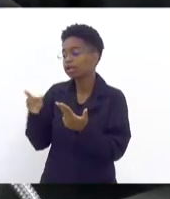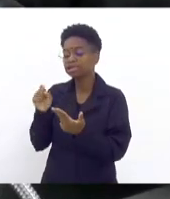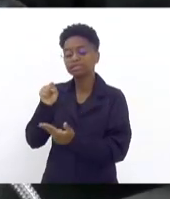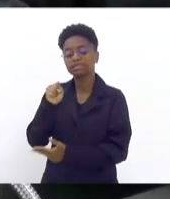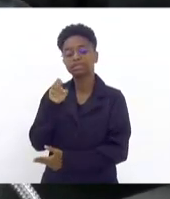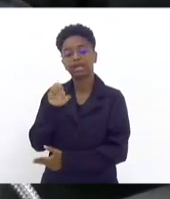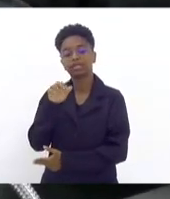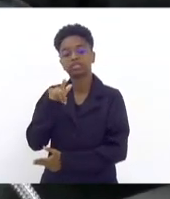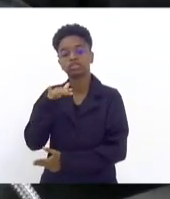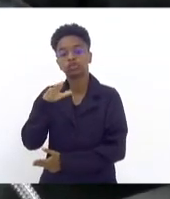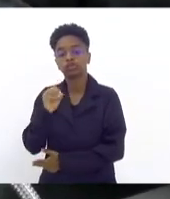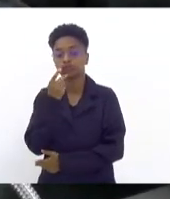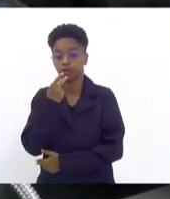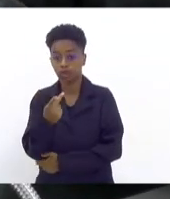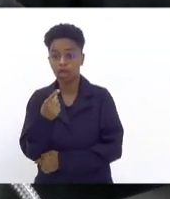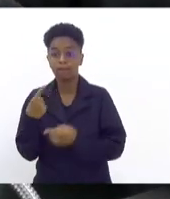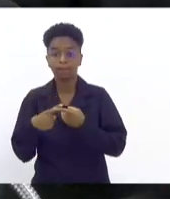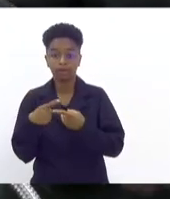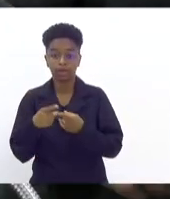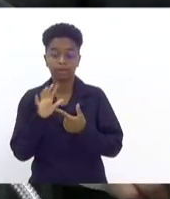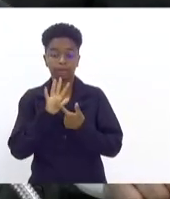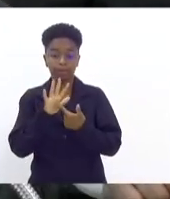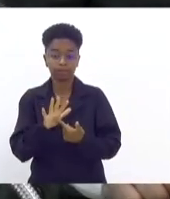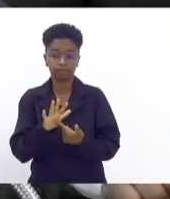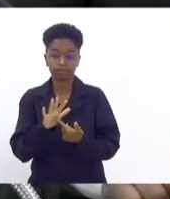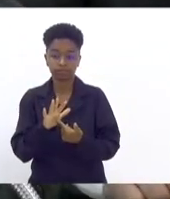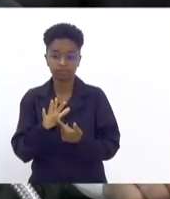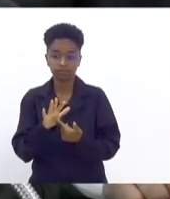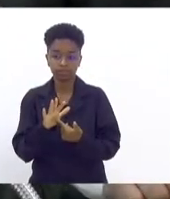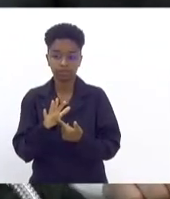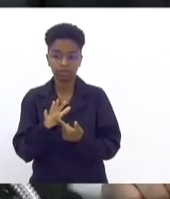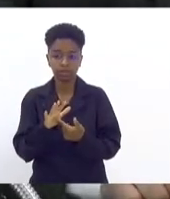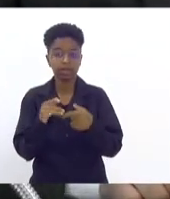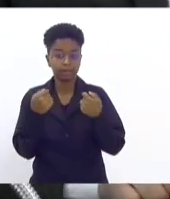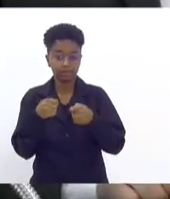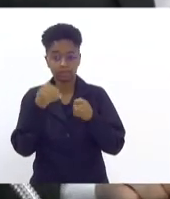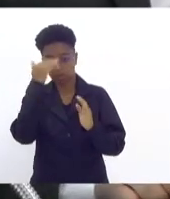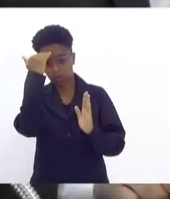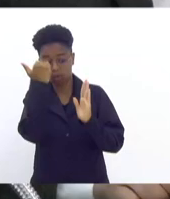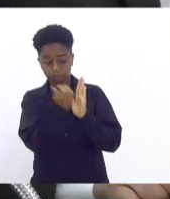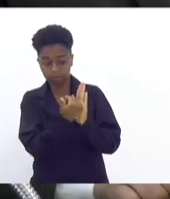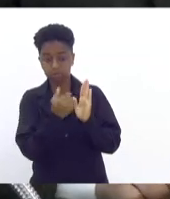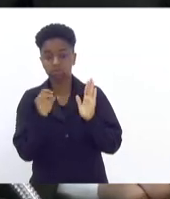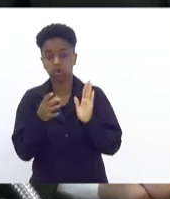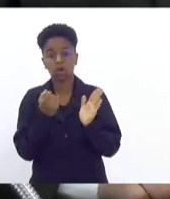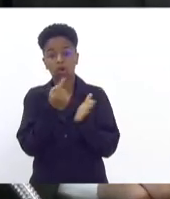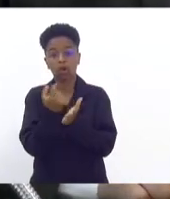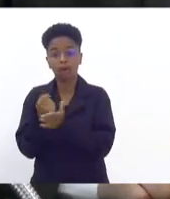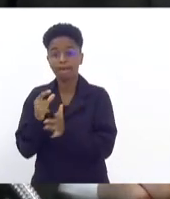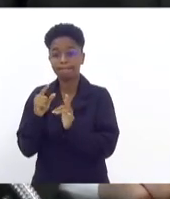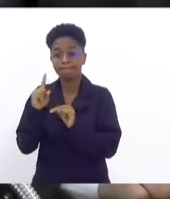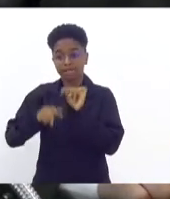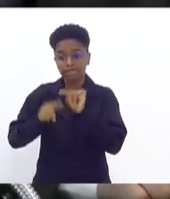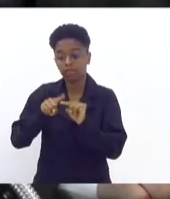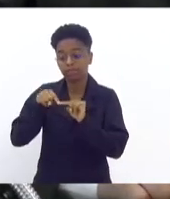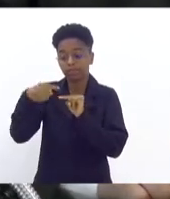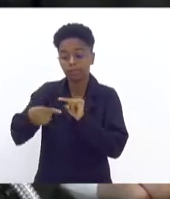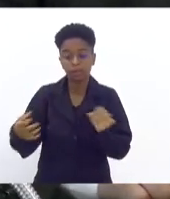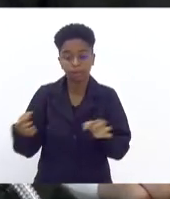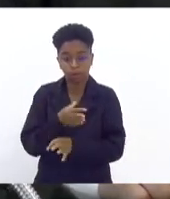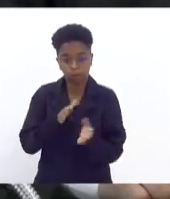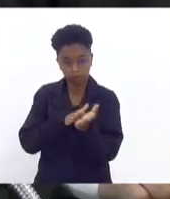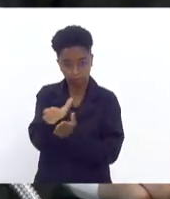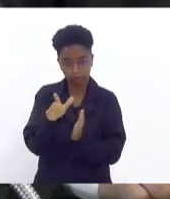Serginho. A determinação prevista no CAT, no caput desse artigo, deverá ser obedecida somente nas compras desses materiais após a publicação da lei.